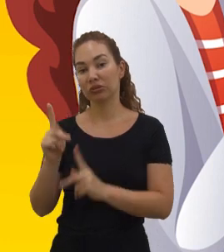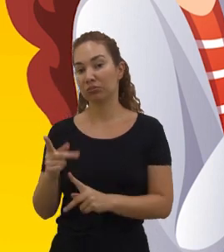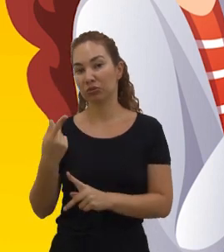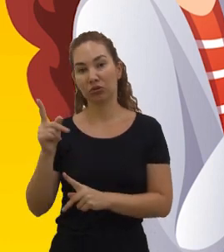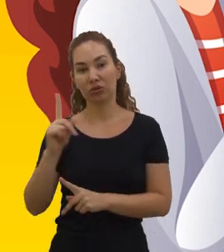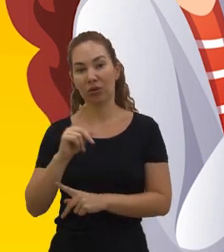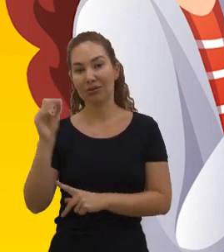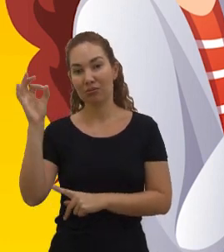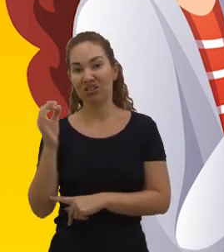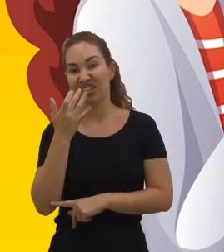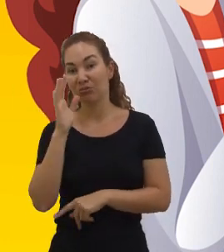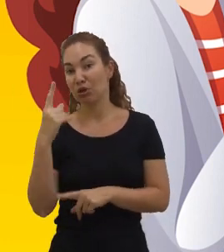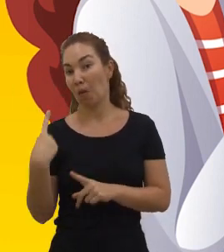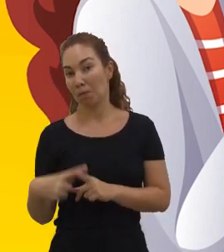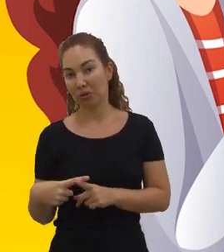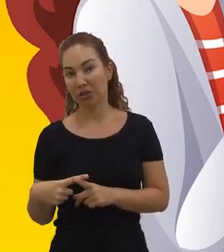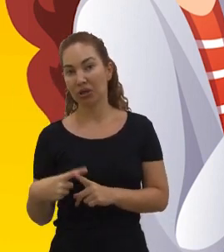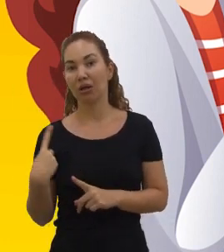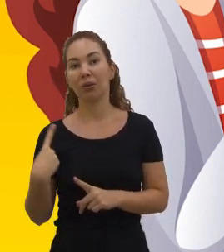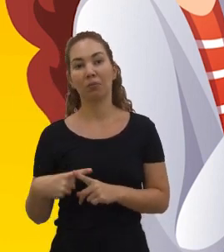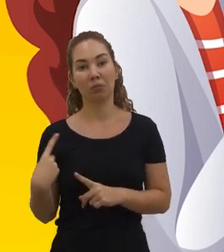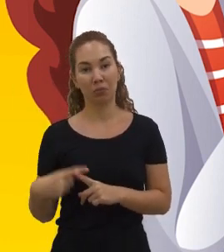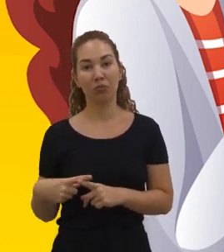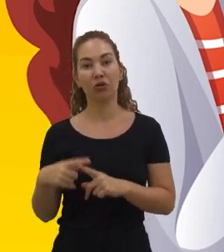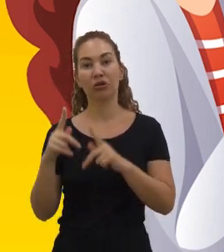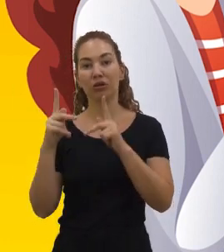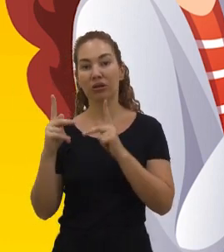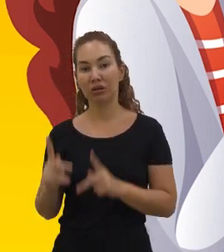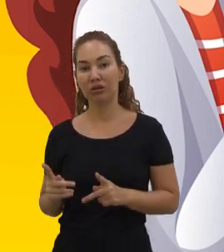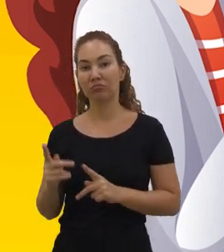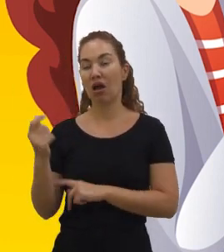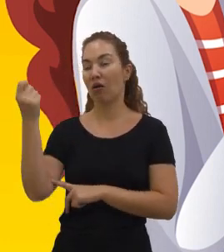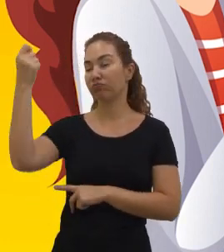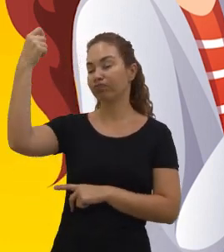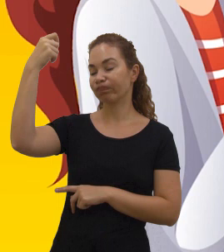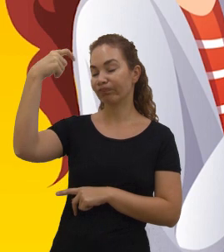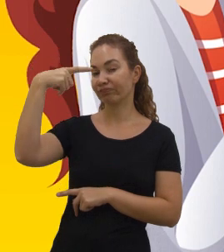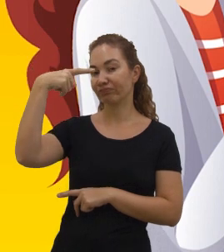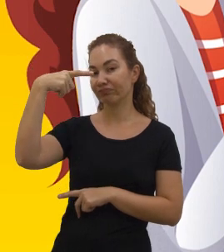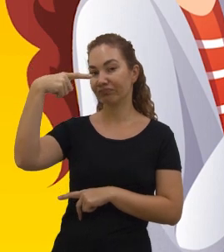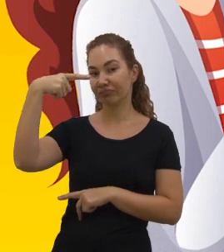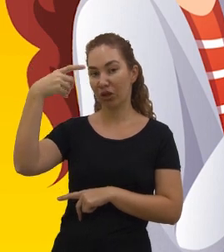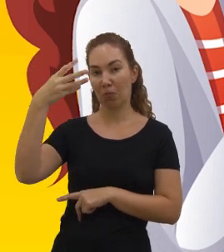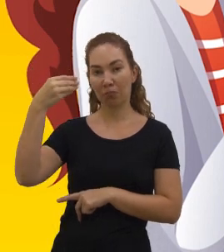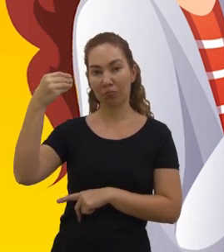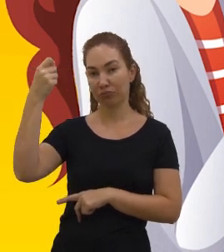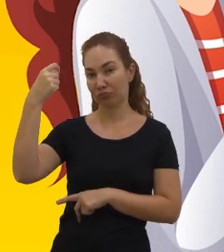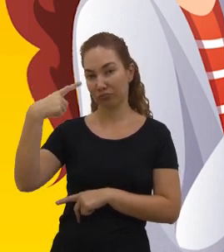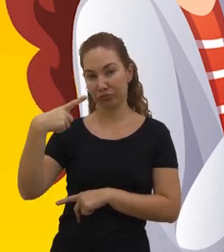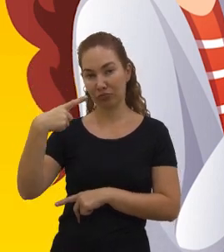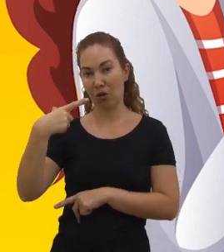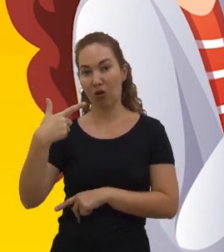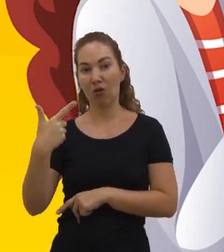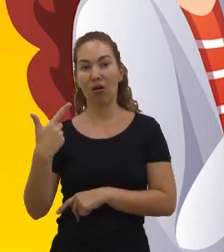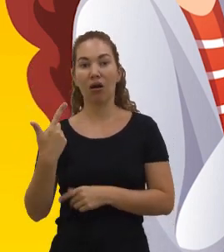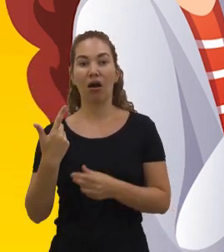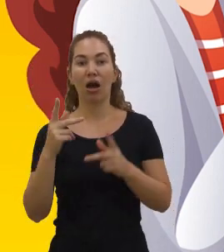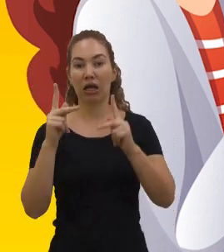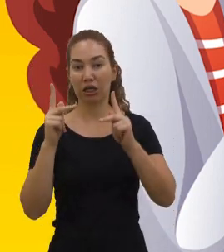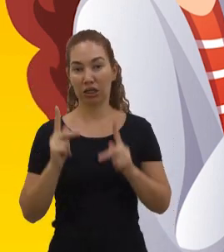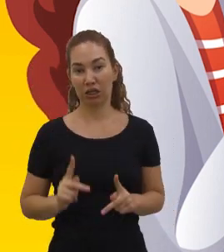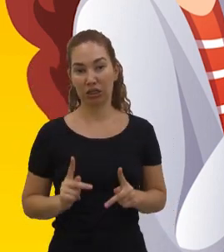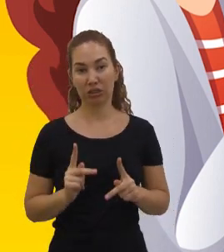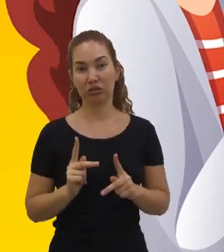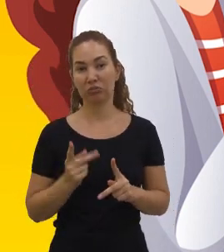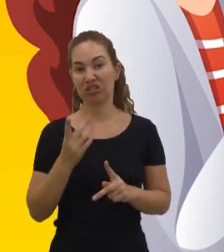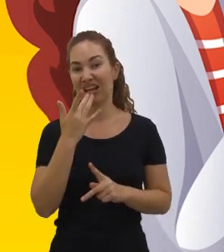100% brancas naquela época, porque primeiro que as pessoas trabalhavam, muita gente trabalhava no sol, entendeu? Não tinha essas coisas de proteção. E provavelmente a maioria das pessoas não